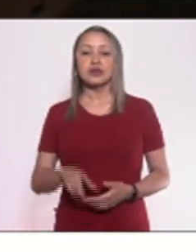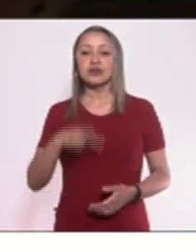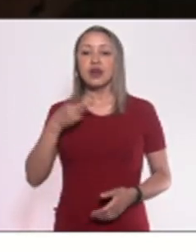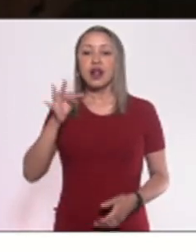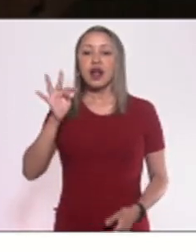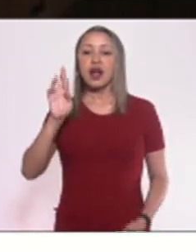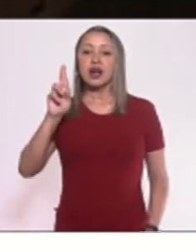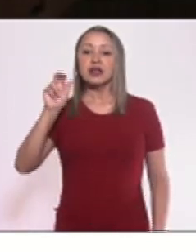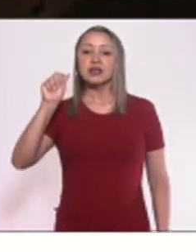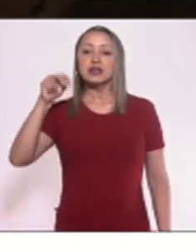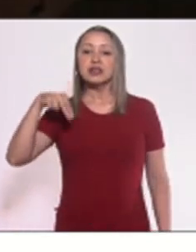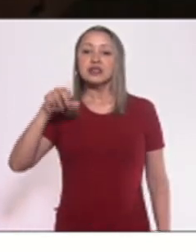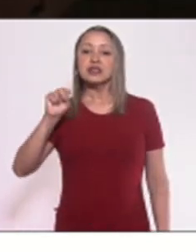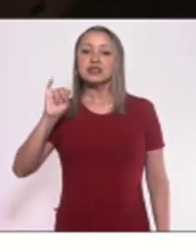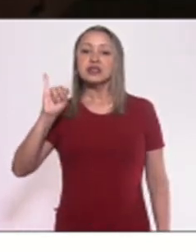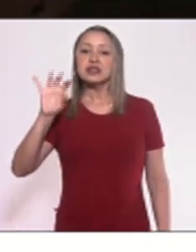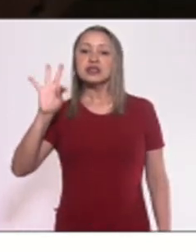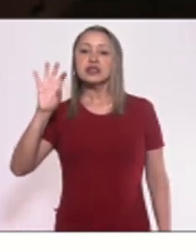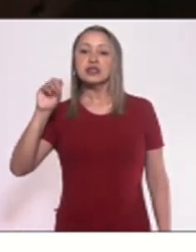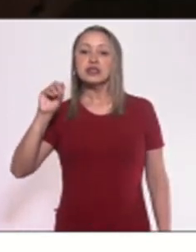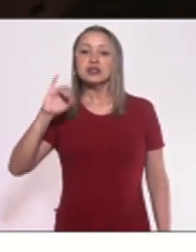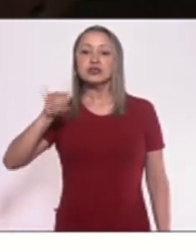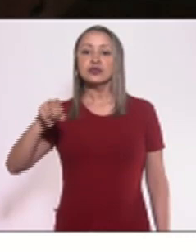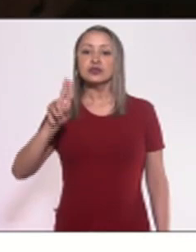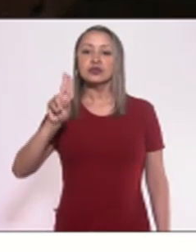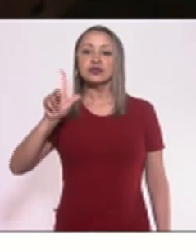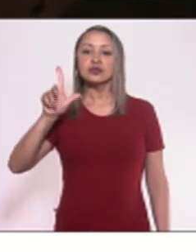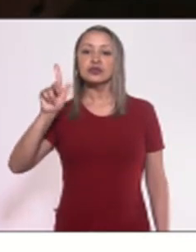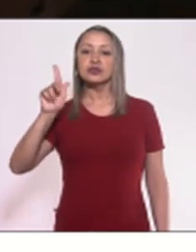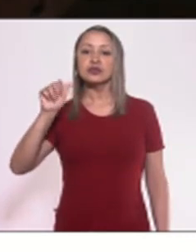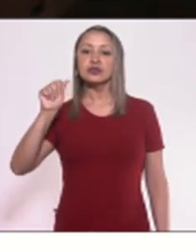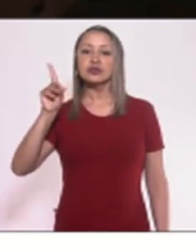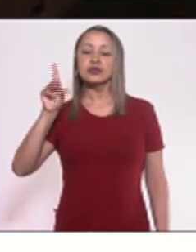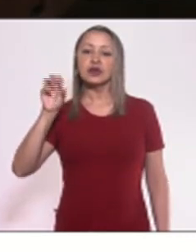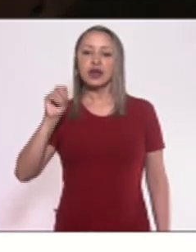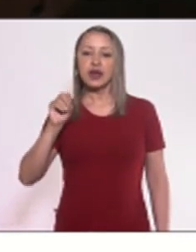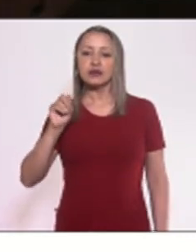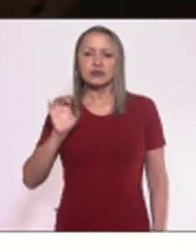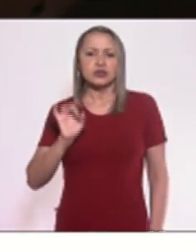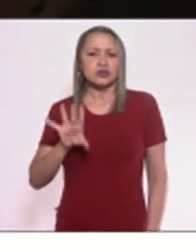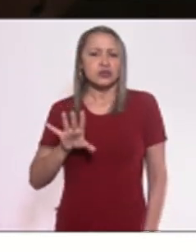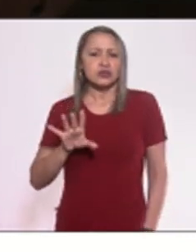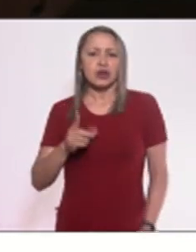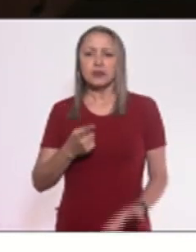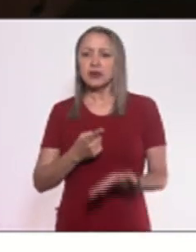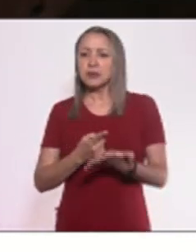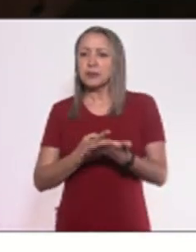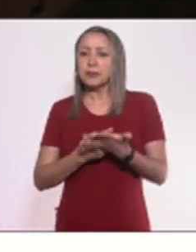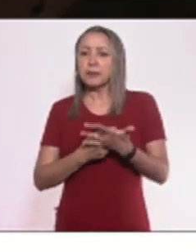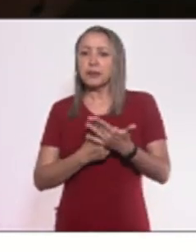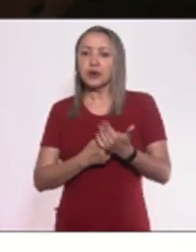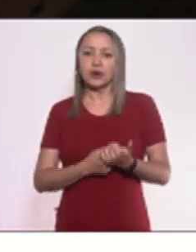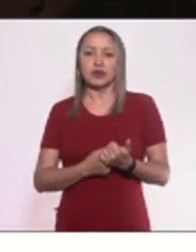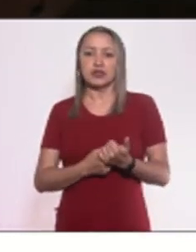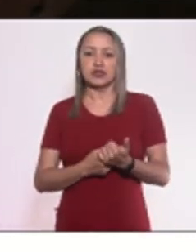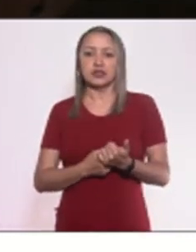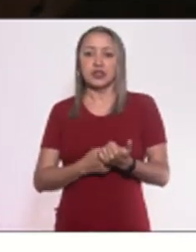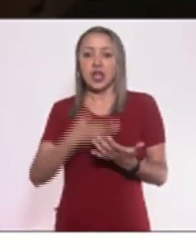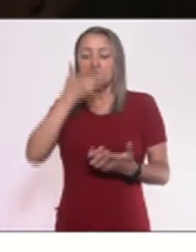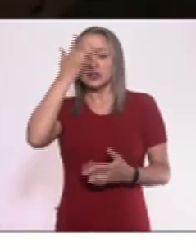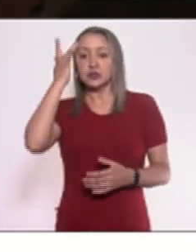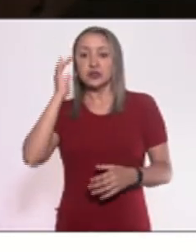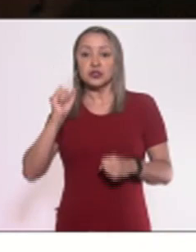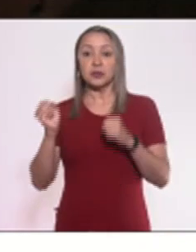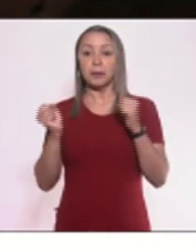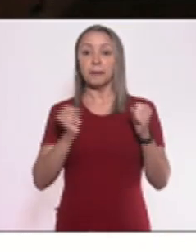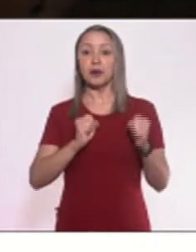julgado só serve para defender os poderosos